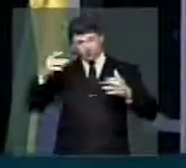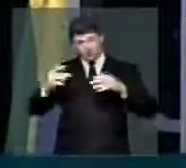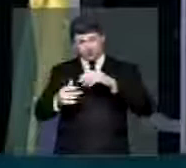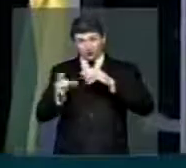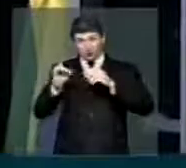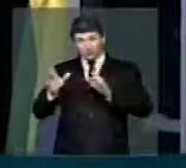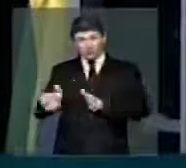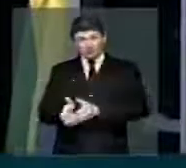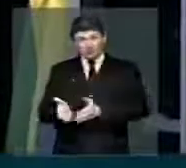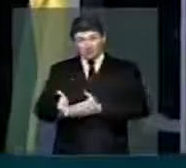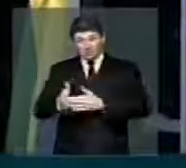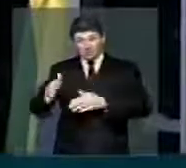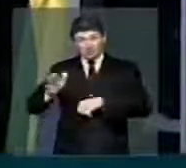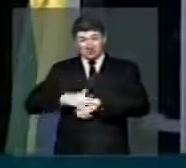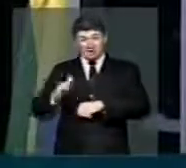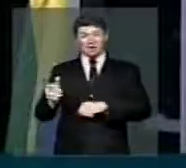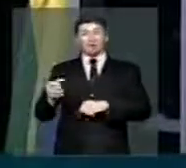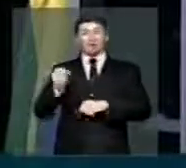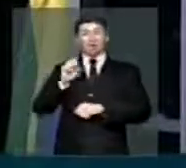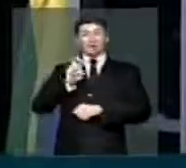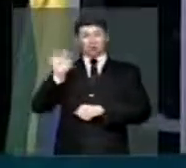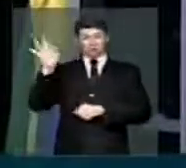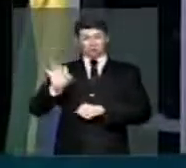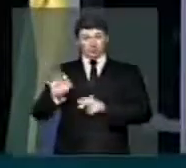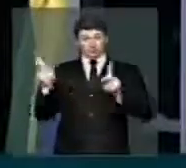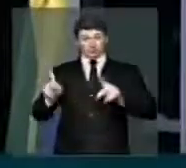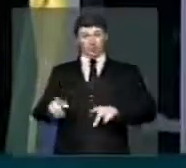de segunda categoria que tem